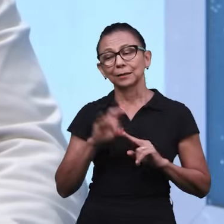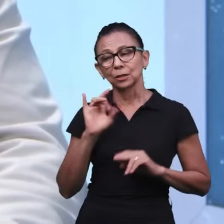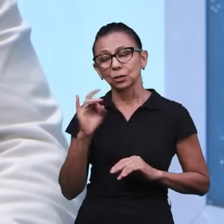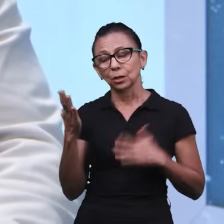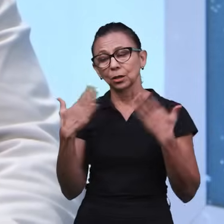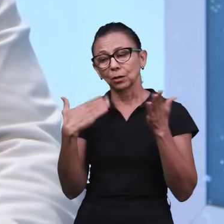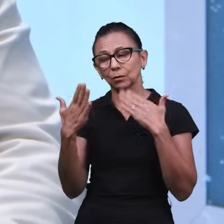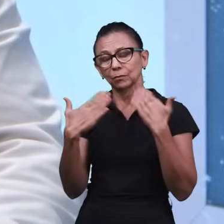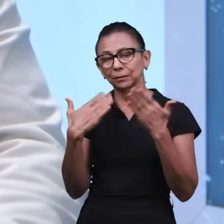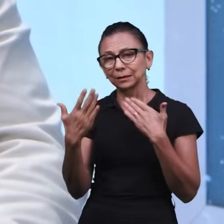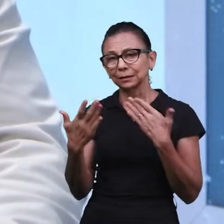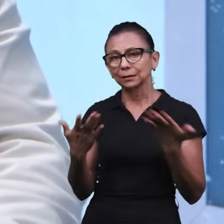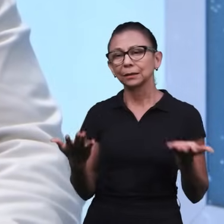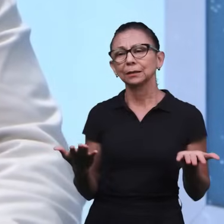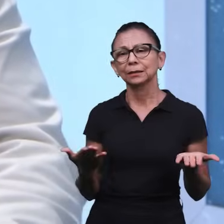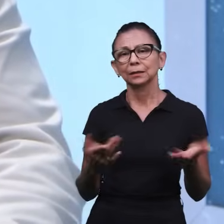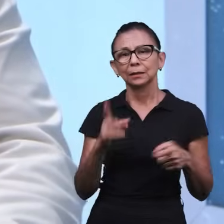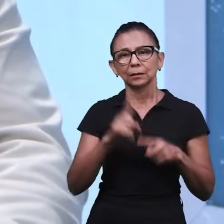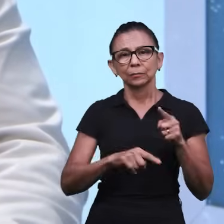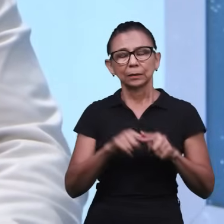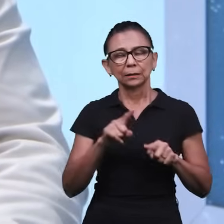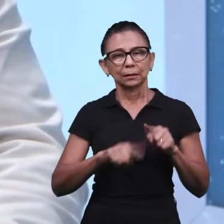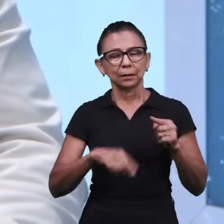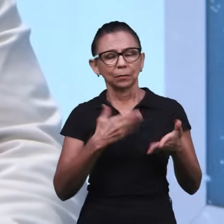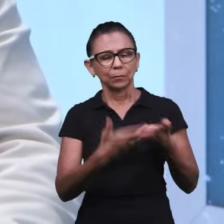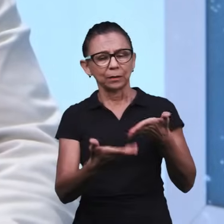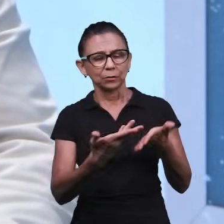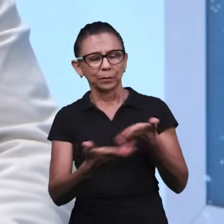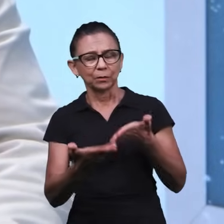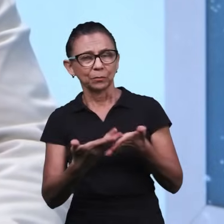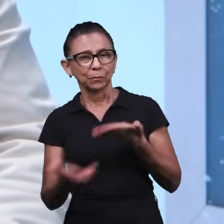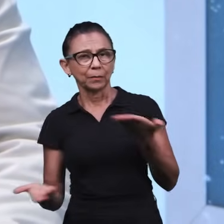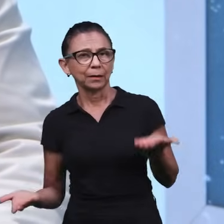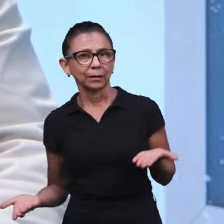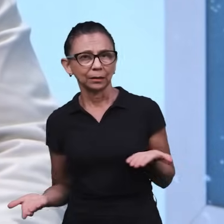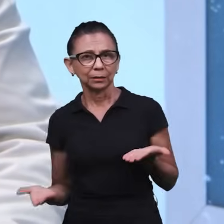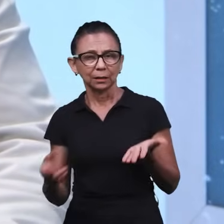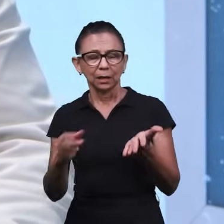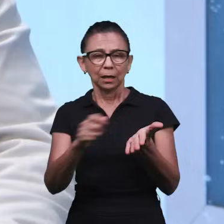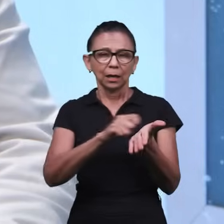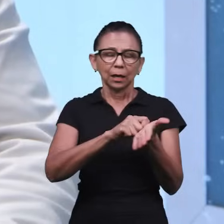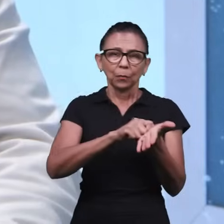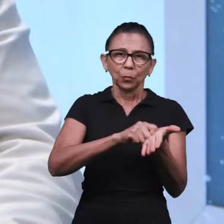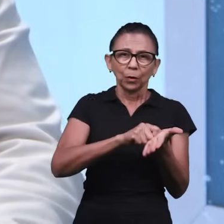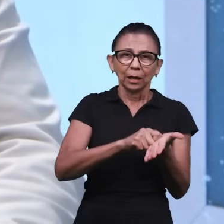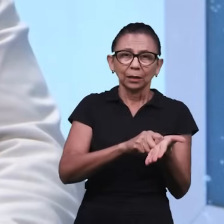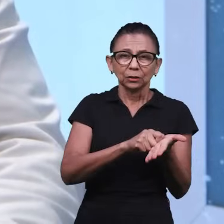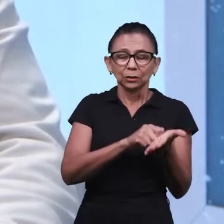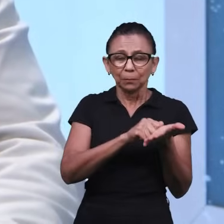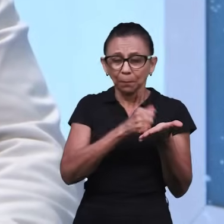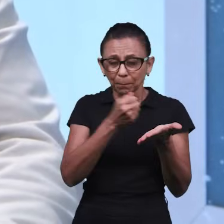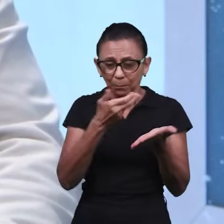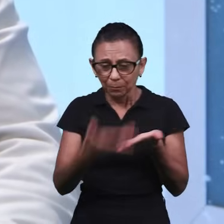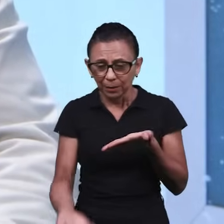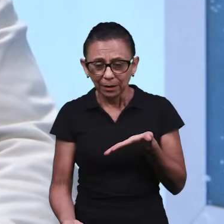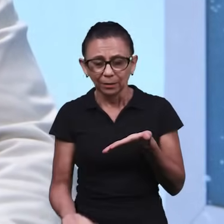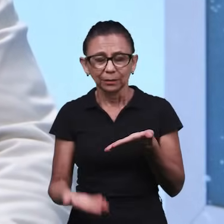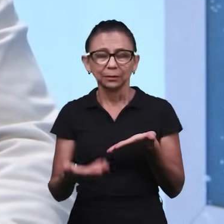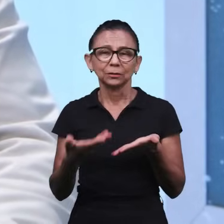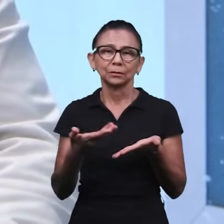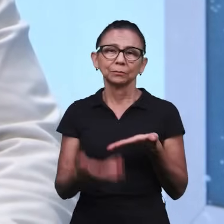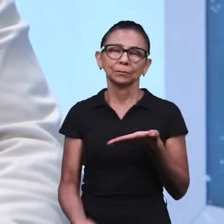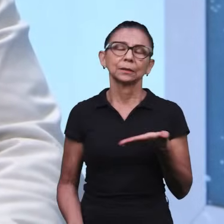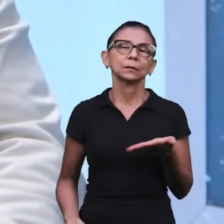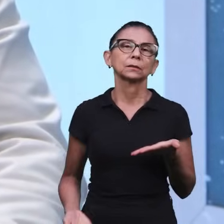conversando, ele perde muitos materiais escolar dele, às vezes ele perde uma borracha nova, ele perde e vai perdendo,